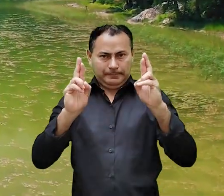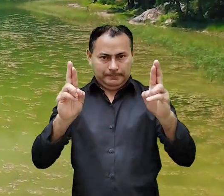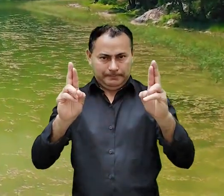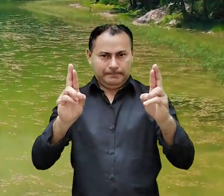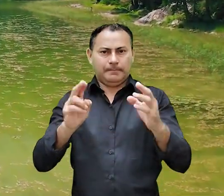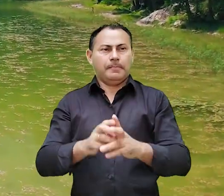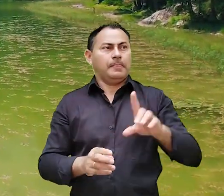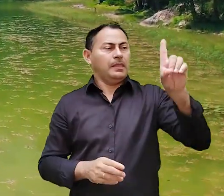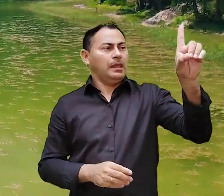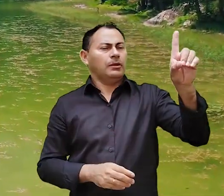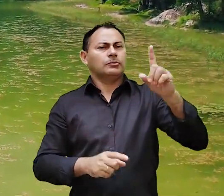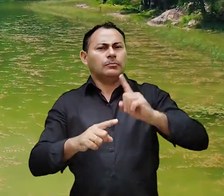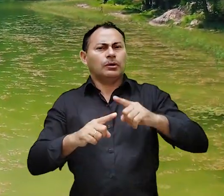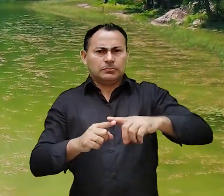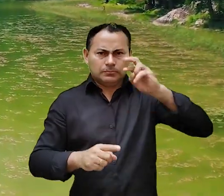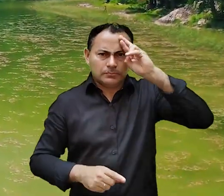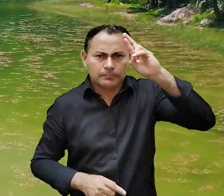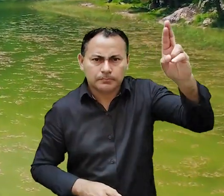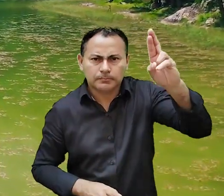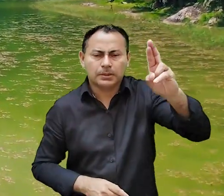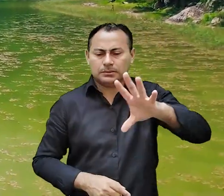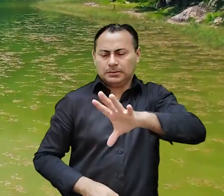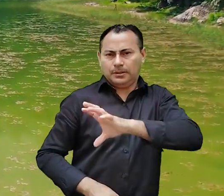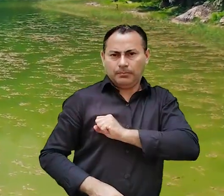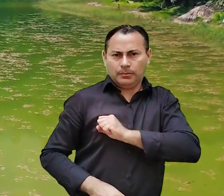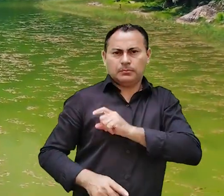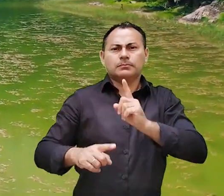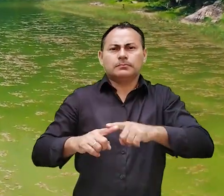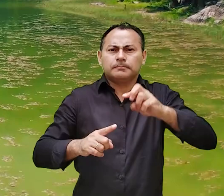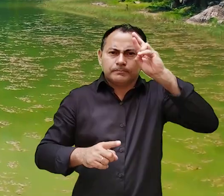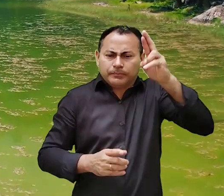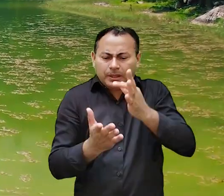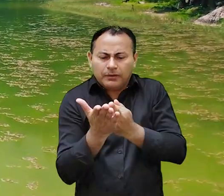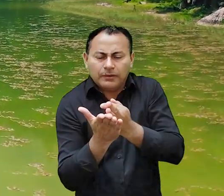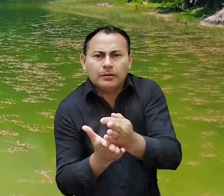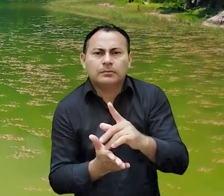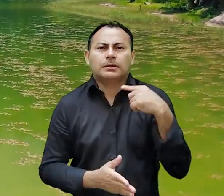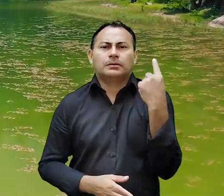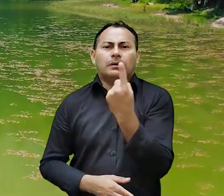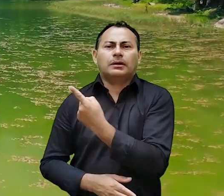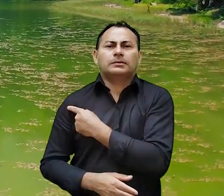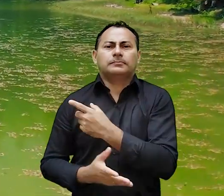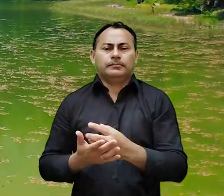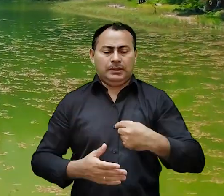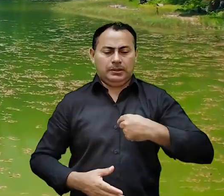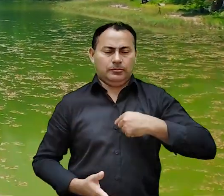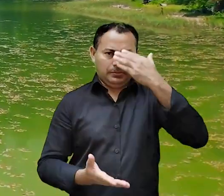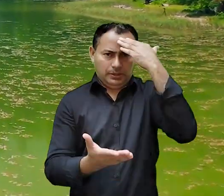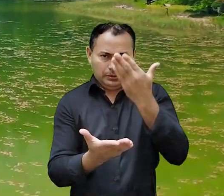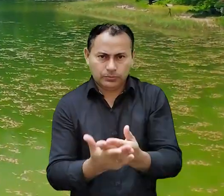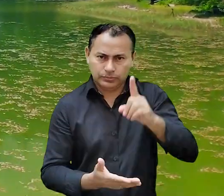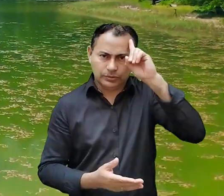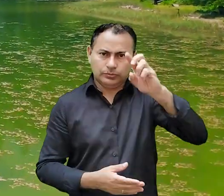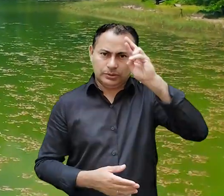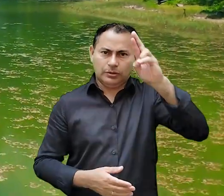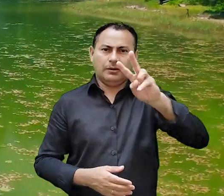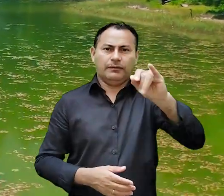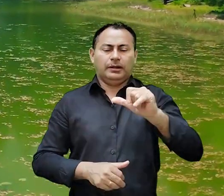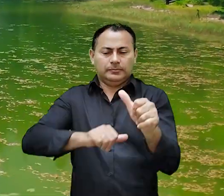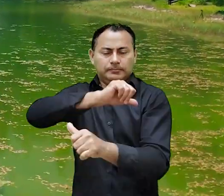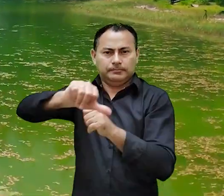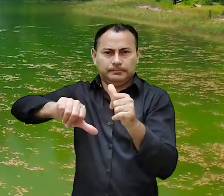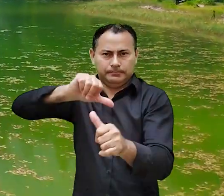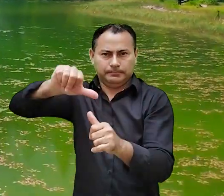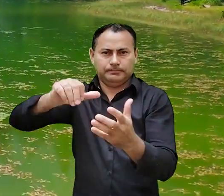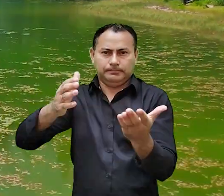esperança. Deus, porque o Senhor é esse amor e porque o Senhor é fiel para nós, eu creio que um dia o Senhor vai